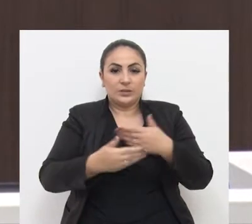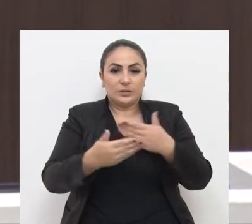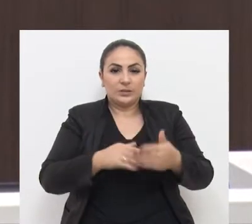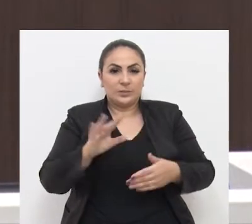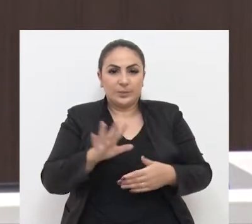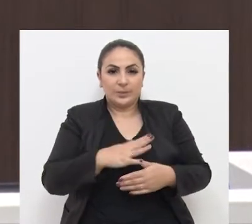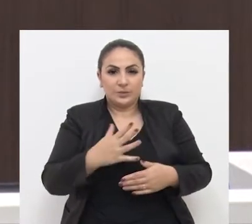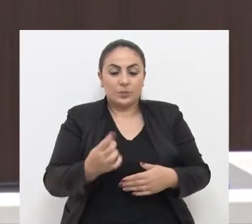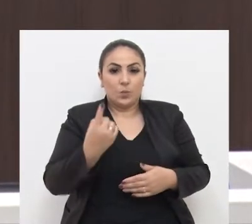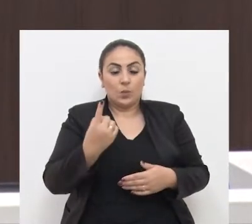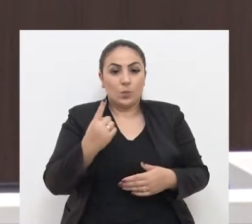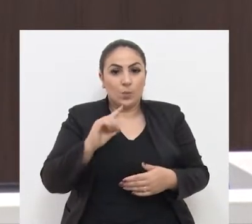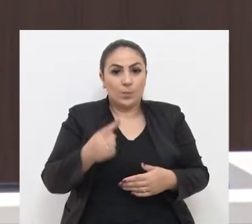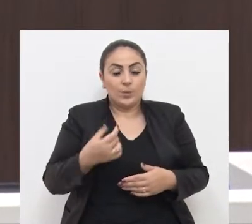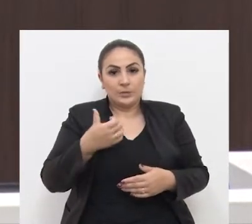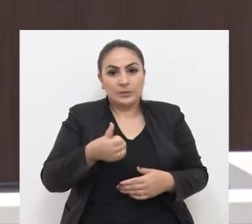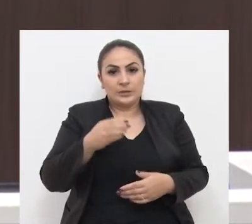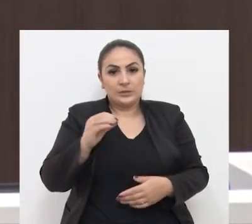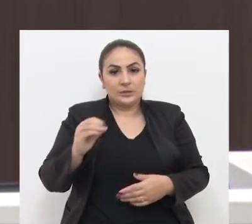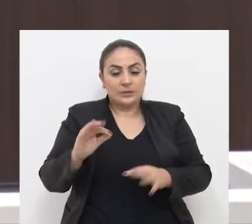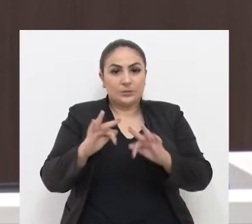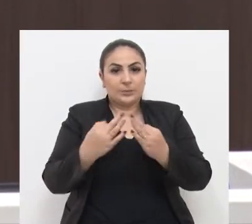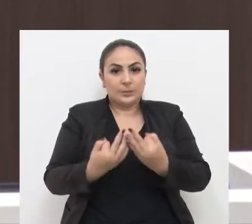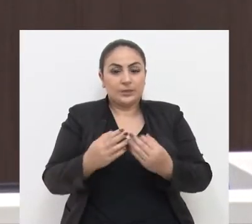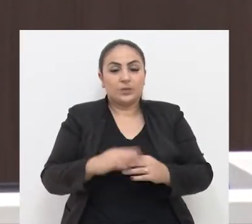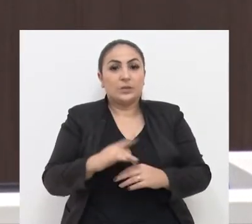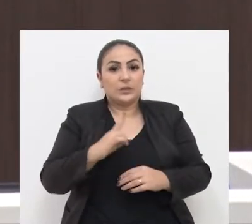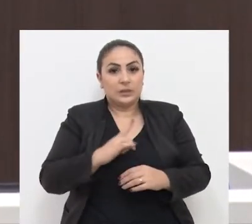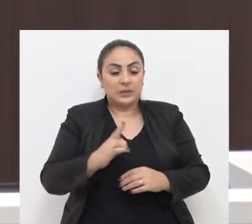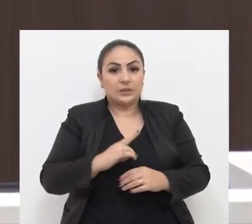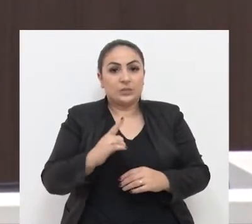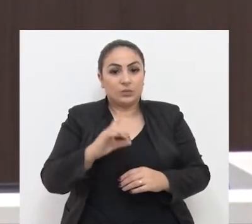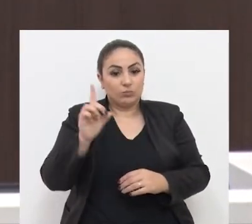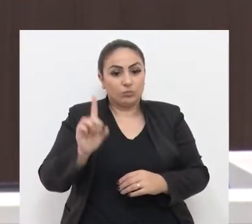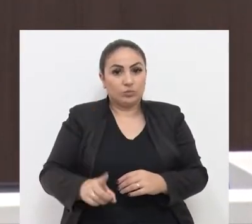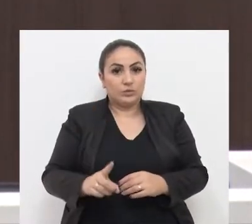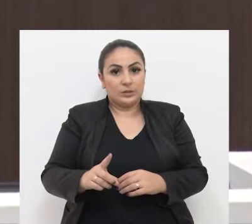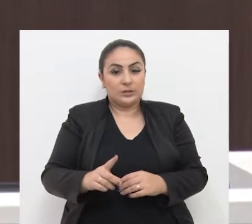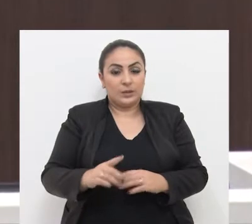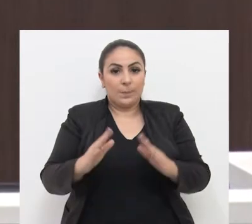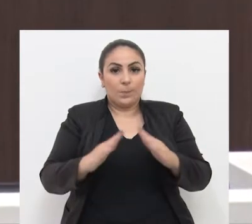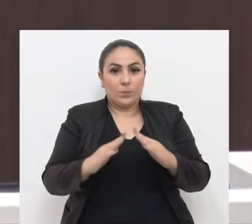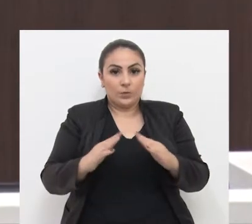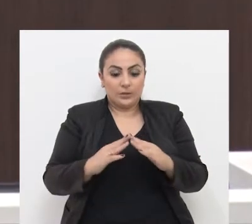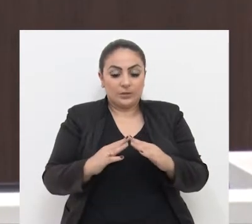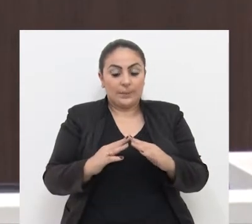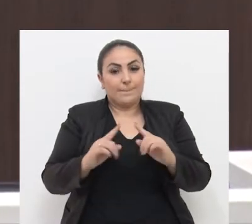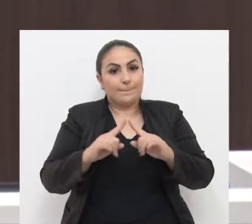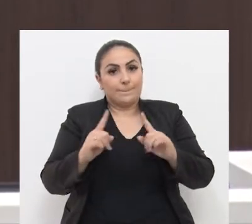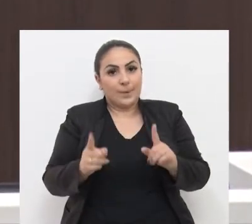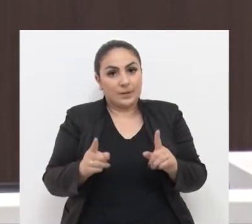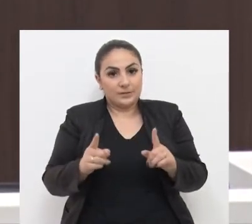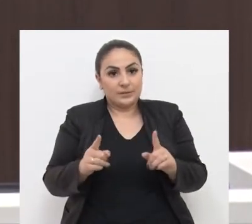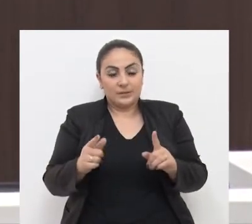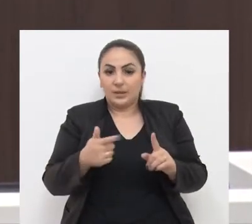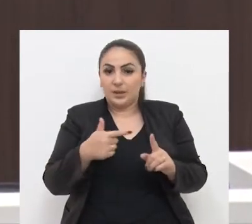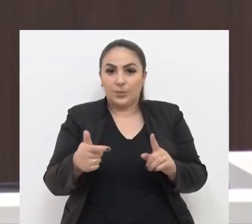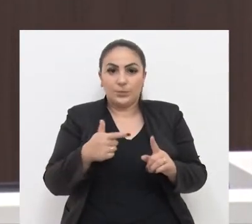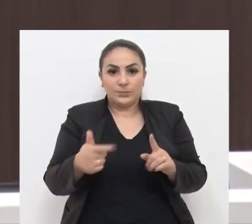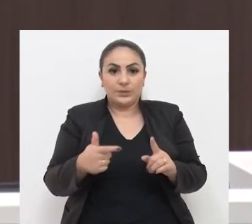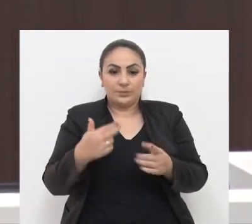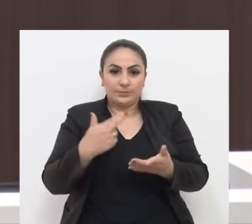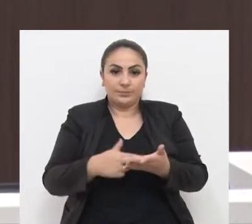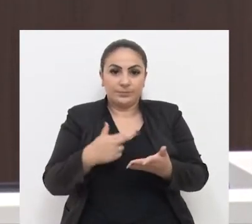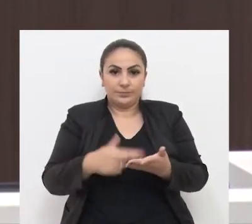atinge cerca de 1.600 famílias que adquiriram o direito às suas moradias, porém não